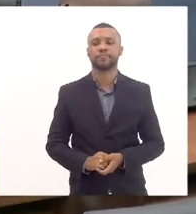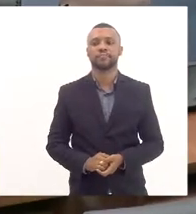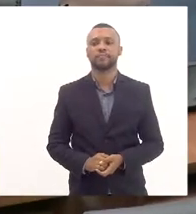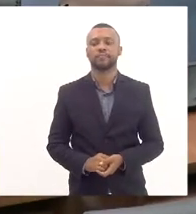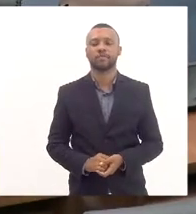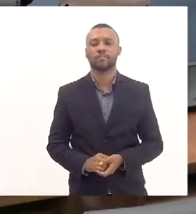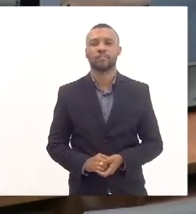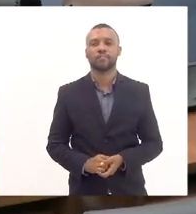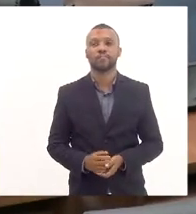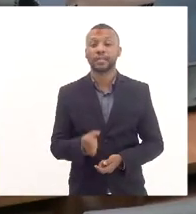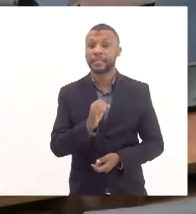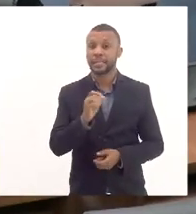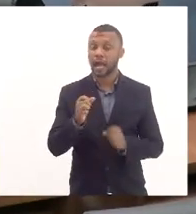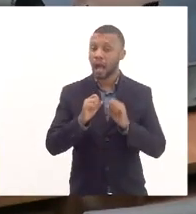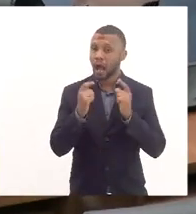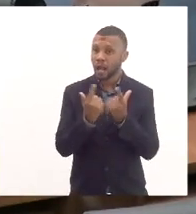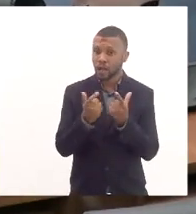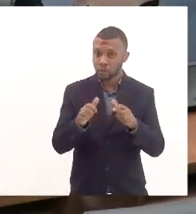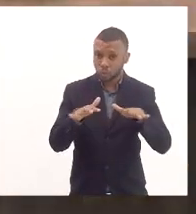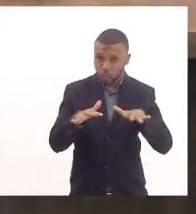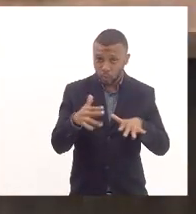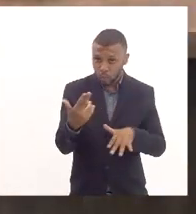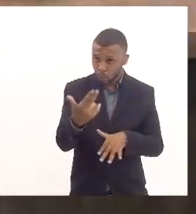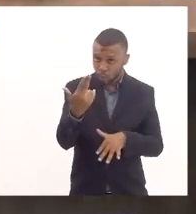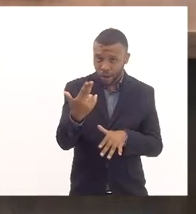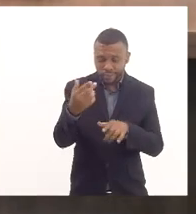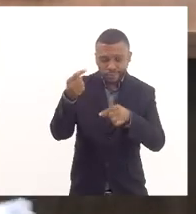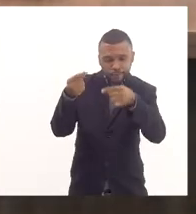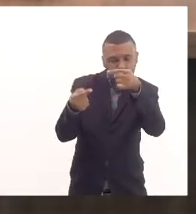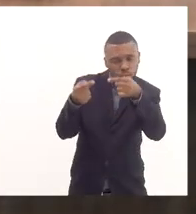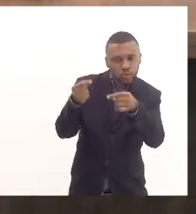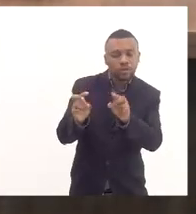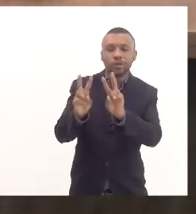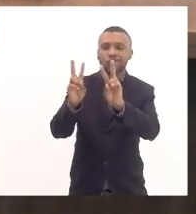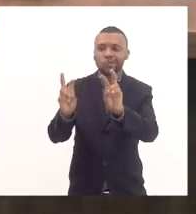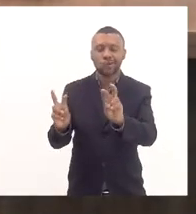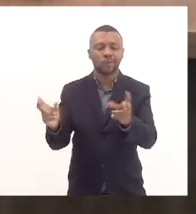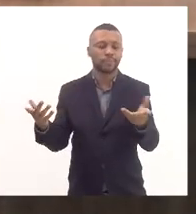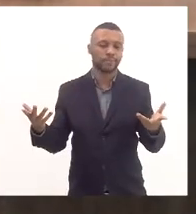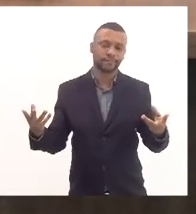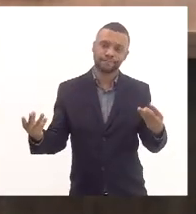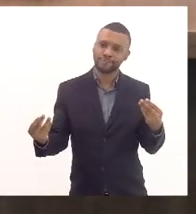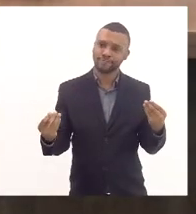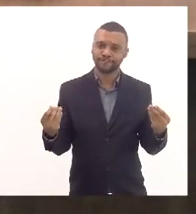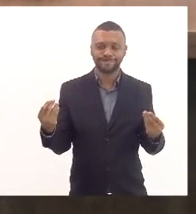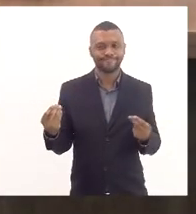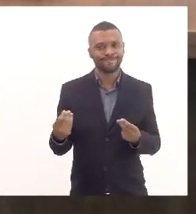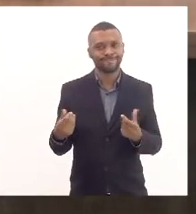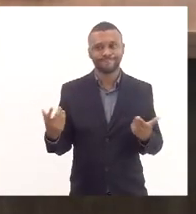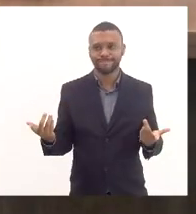e esse Assembleia Legislativa não puder legis lá com relação a isso presidente